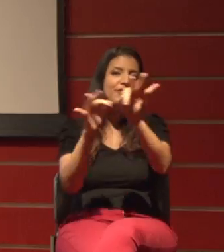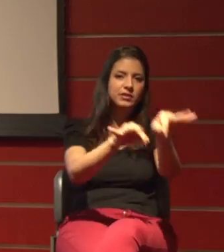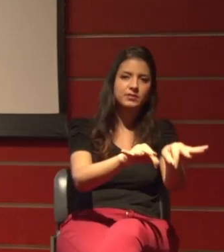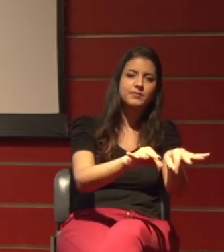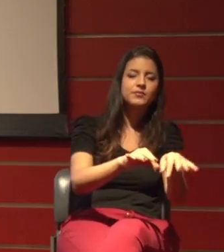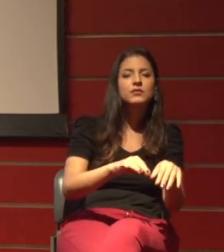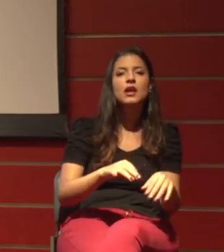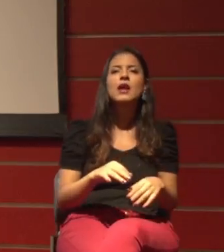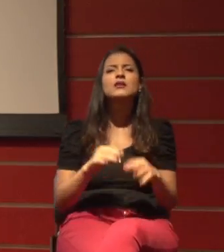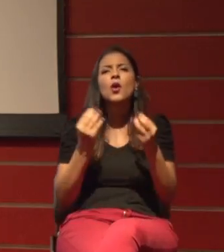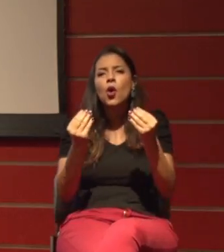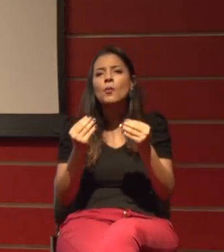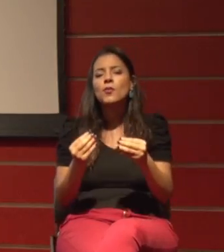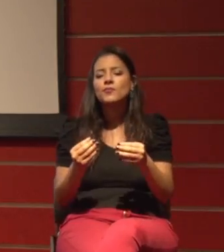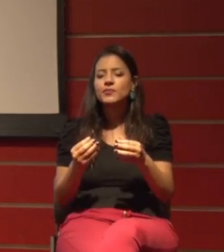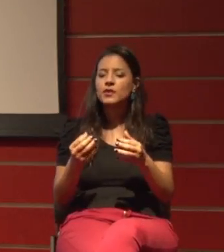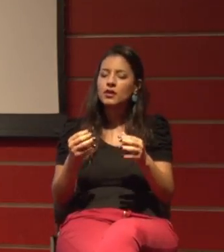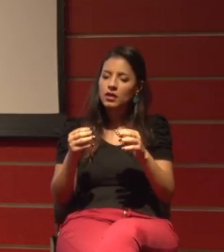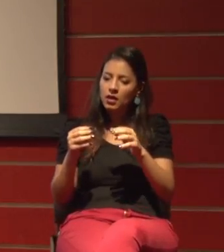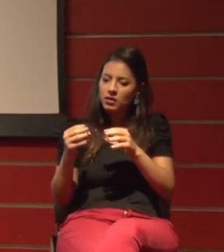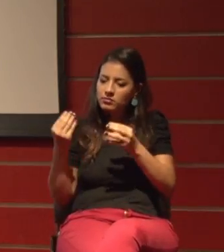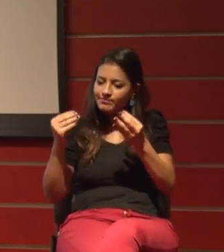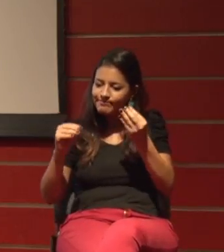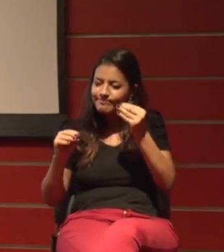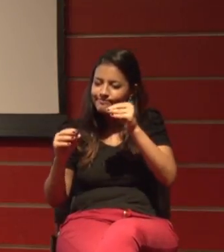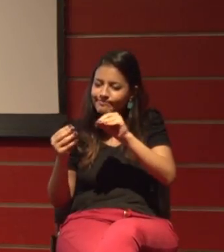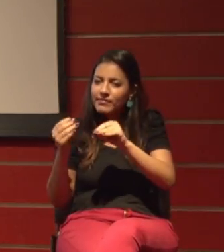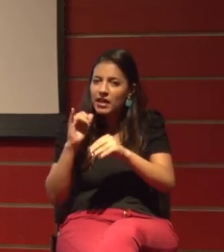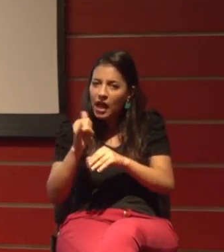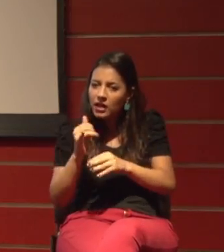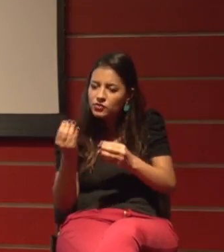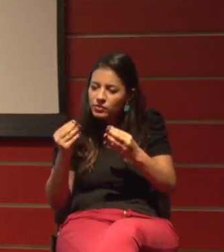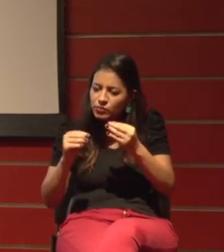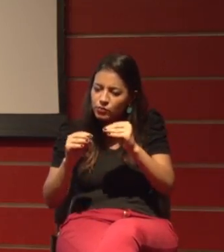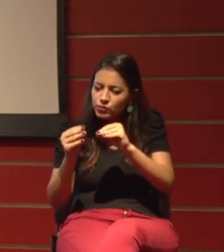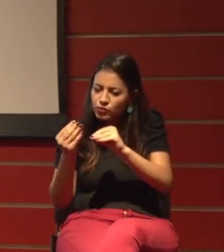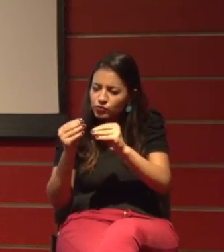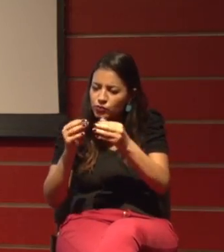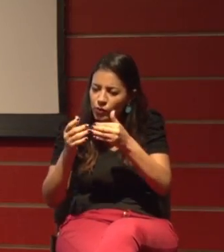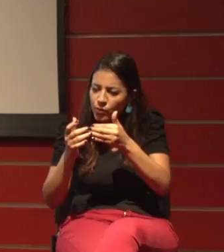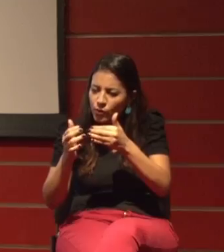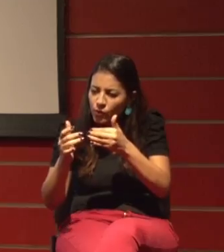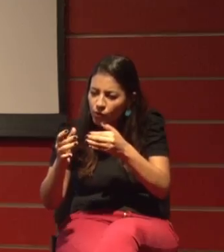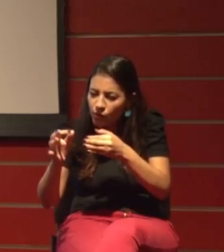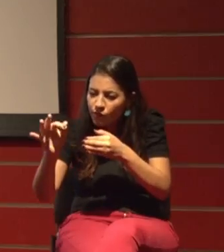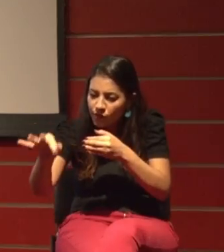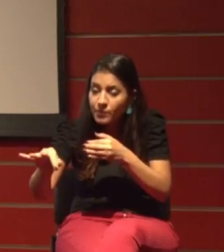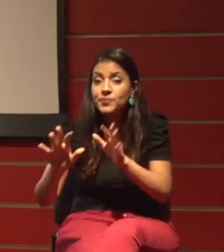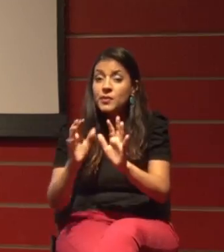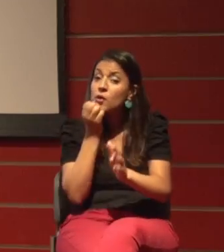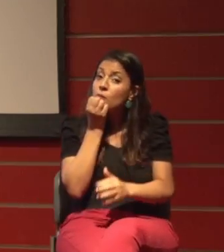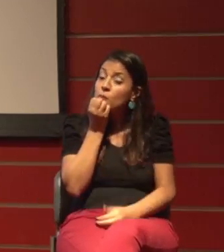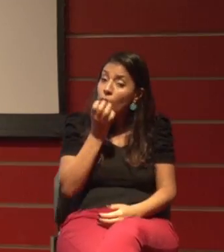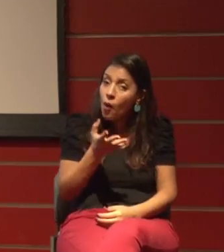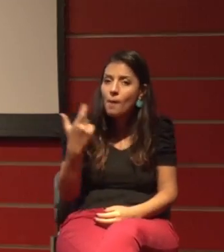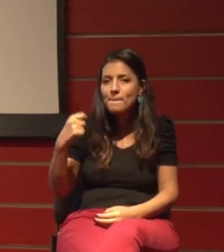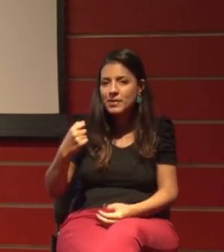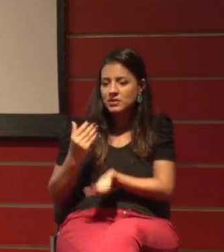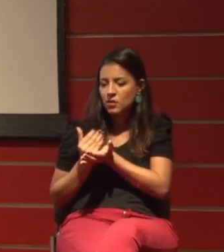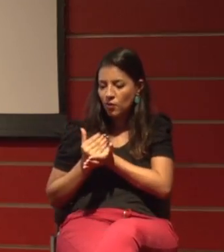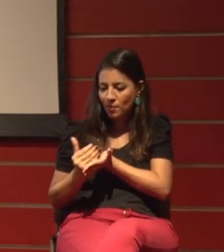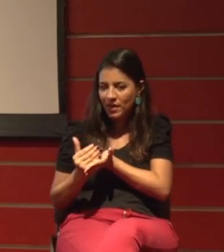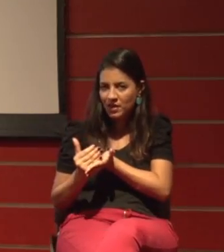construindo a narrativa para se mostrar como chegou à situação final todo bom enredo geralmente tem começo meio e